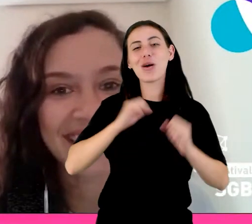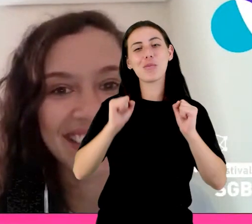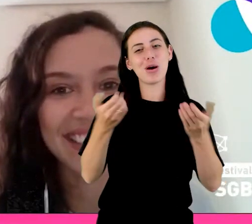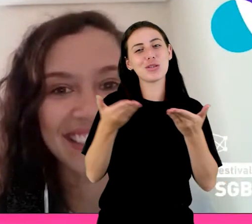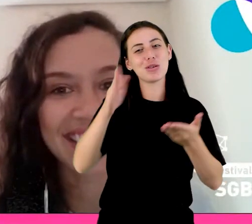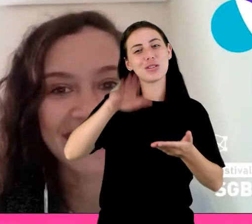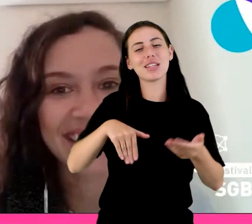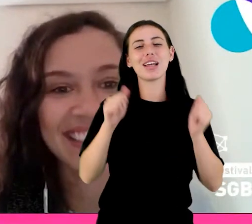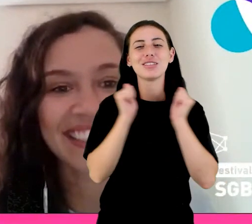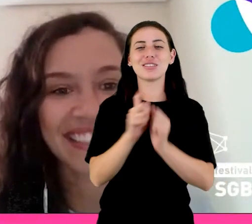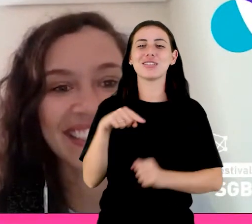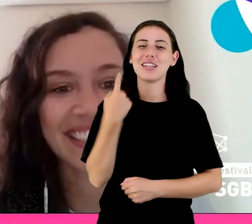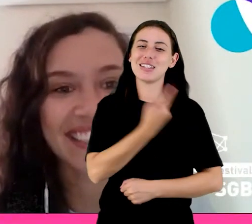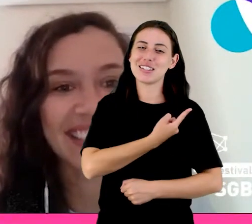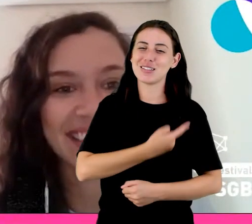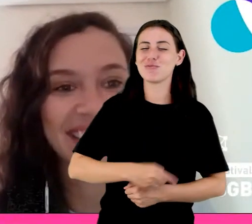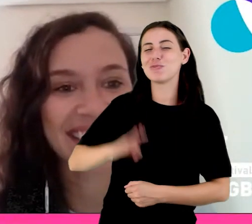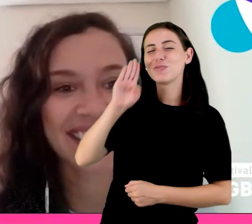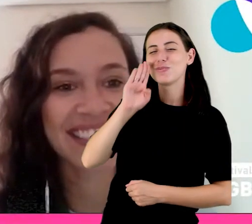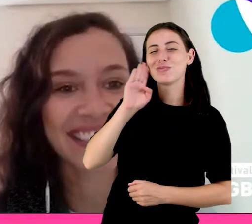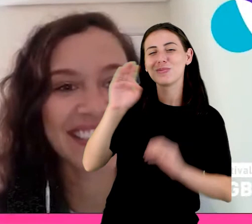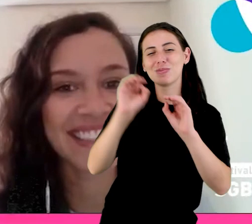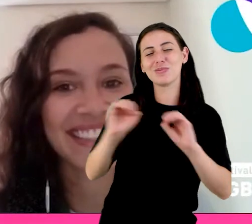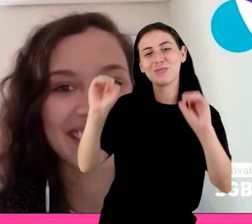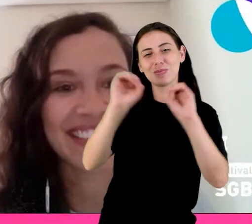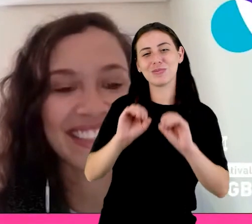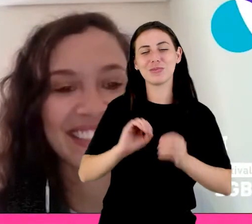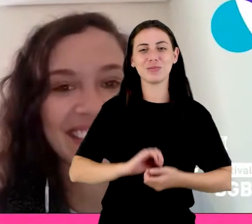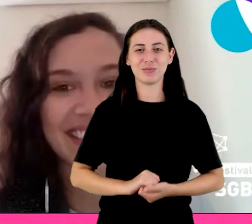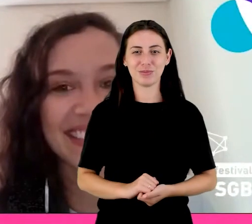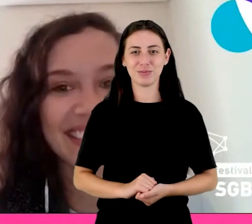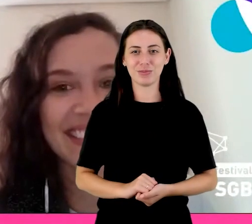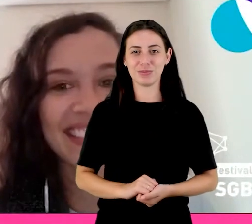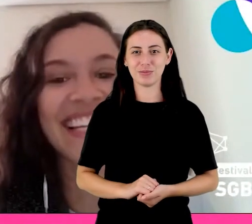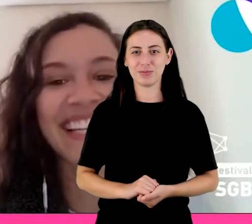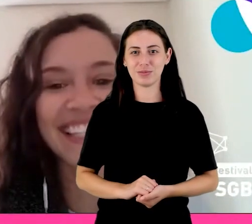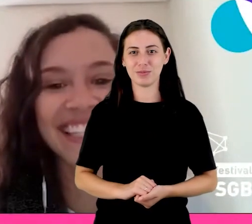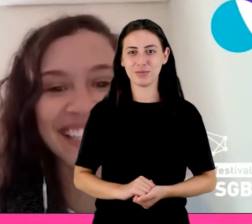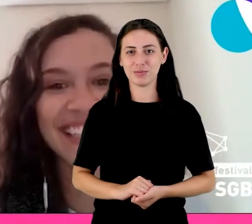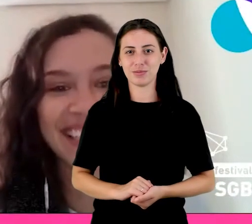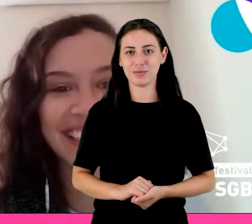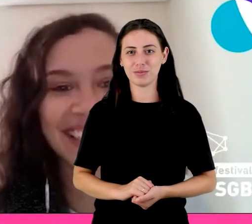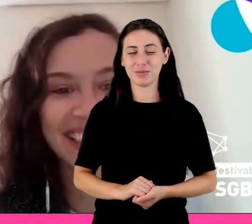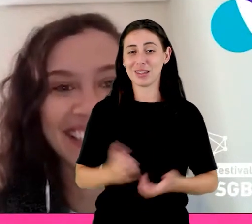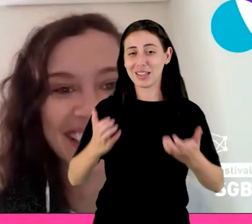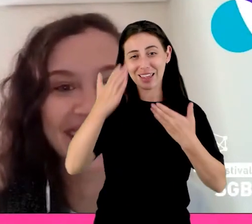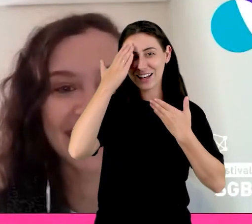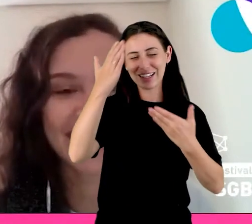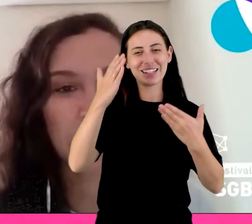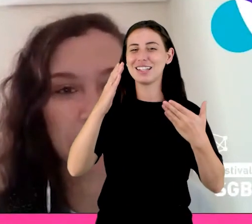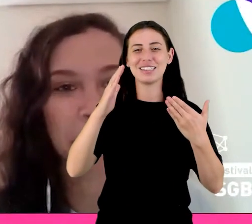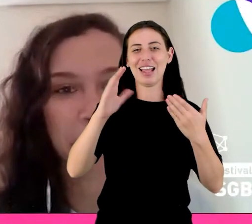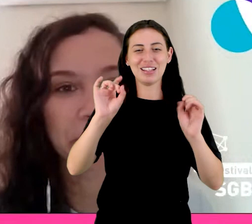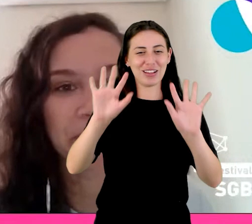ótimo. Eu quero agradecer também. Pô, por favor. Não, você, só isso, já agradeci, já estou feliz. Eu também, em frente